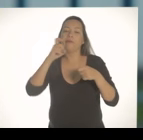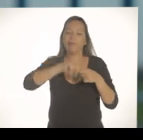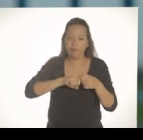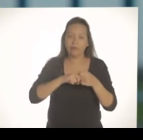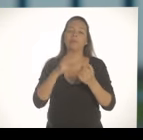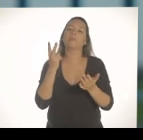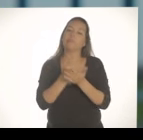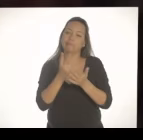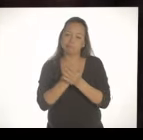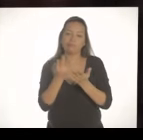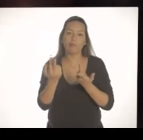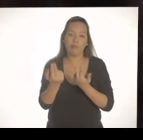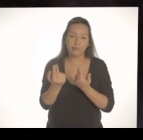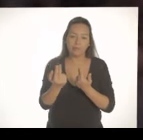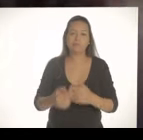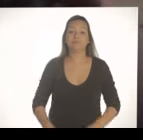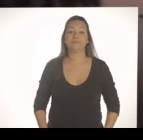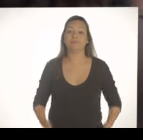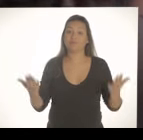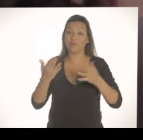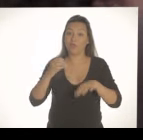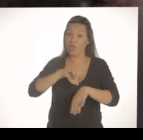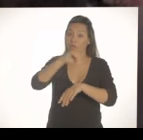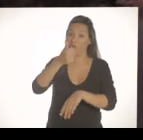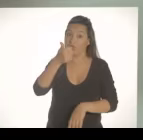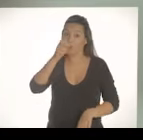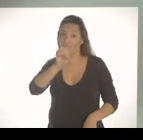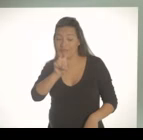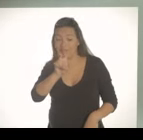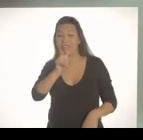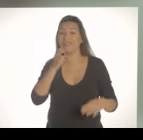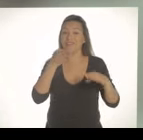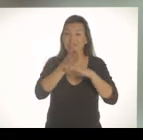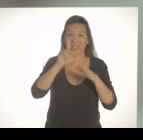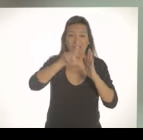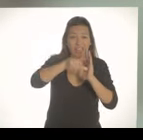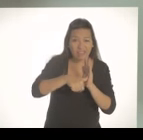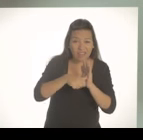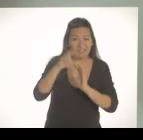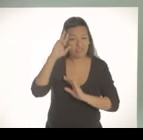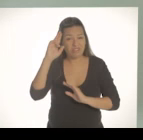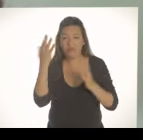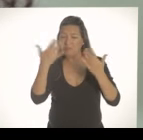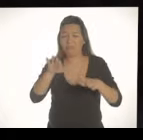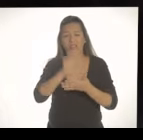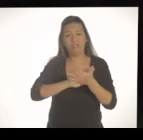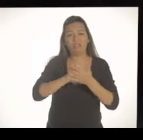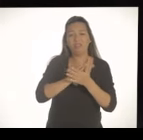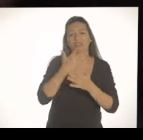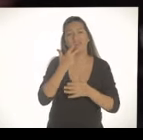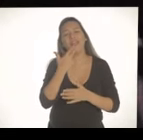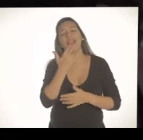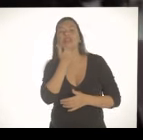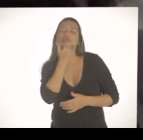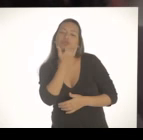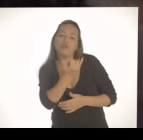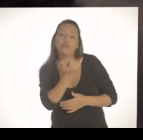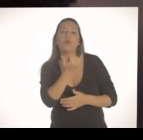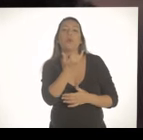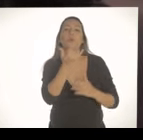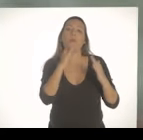trabalho e na volta a mesma coisa. São agora 9h15, que se chega atrasada, os patrões não querem saber. Desculpa,